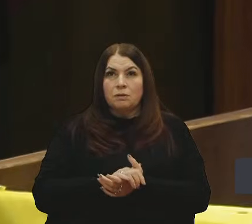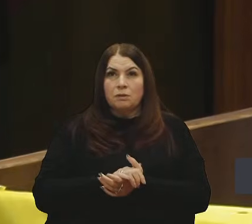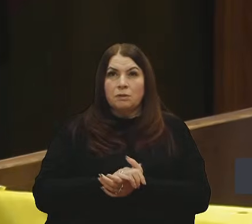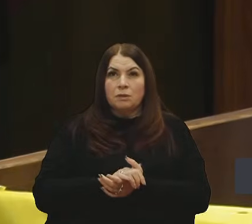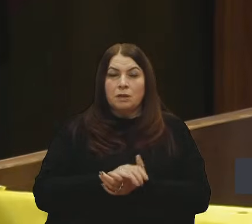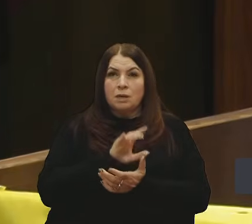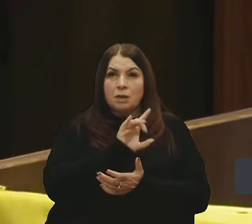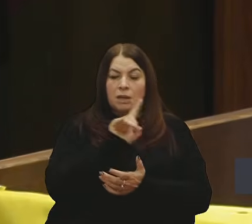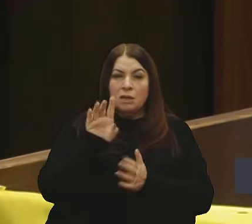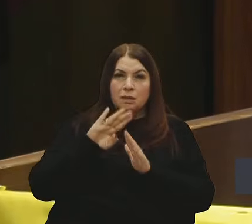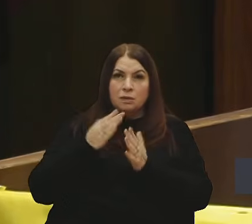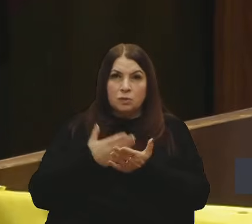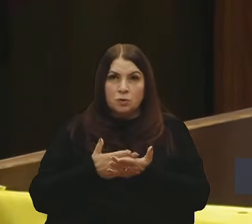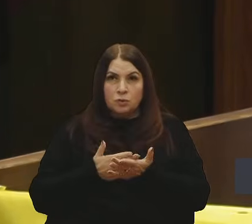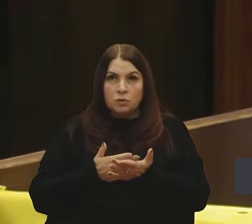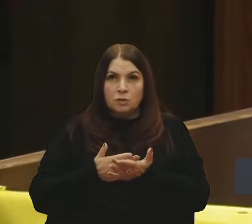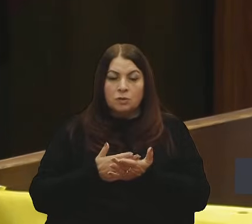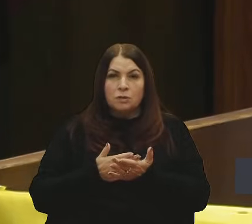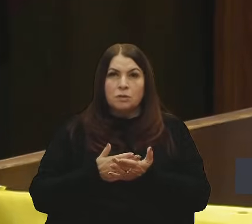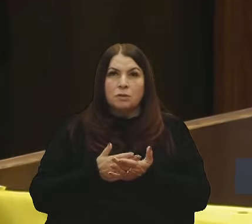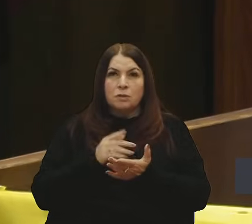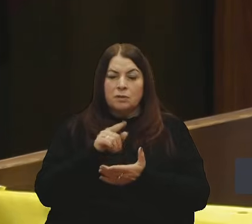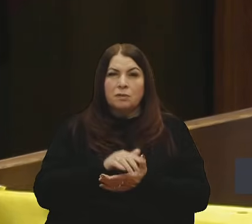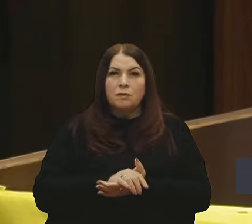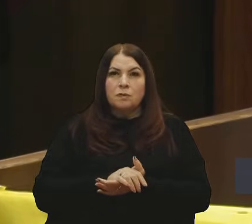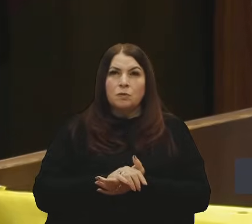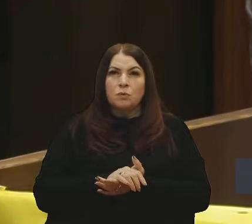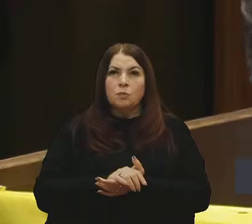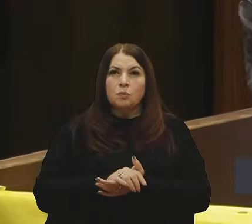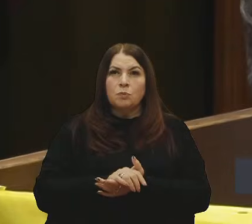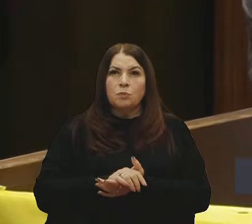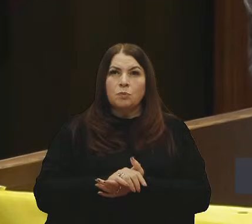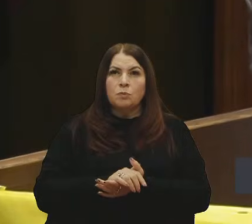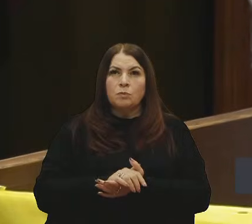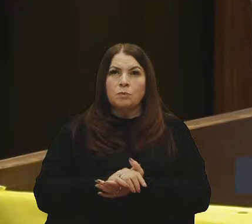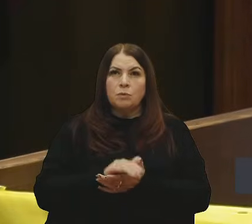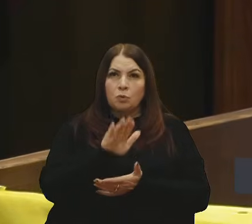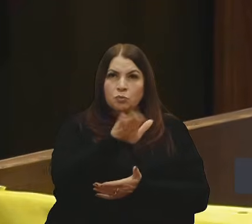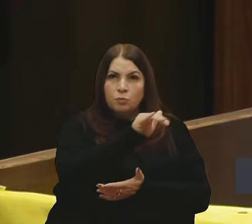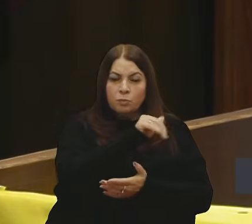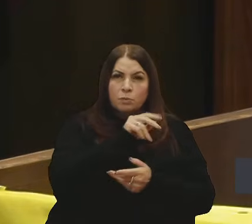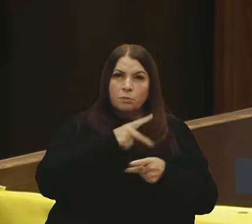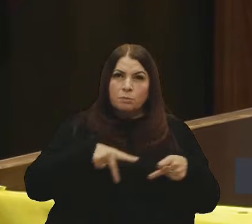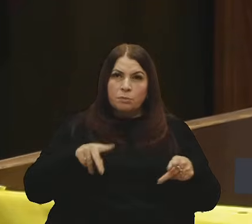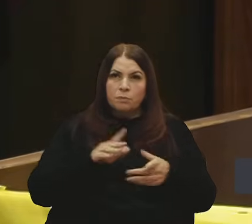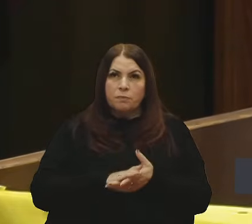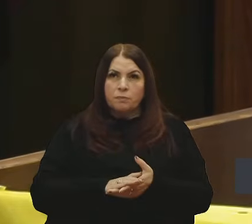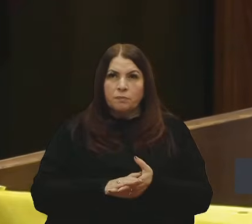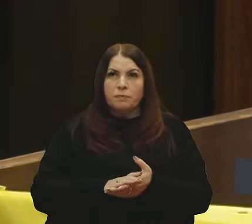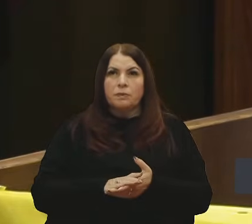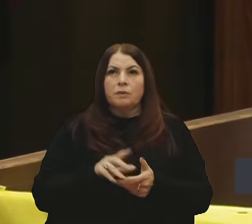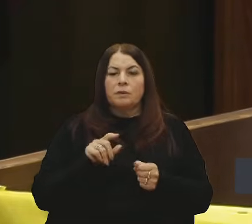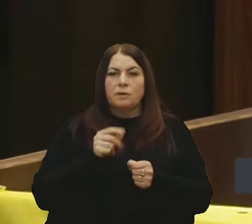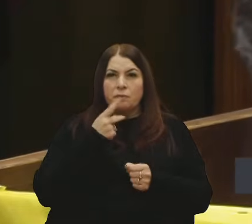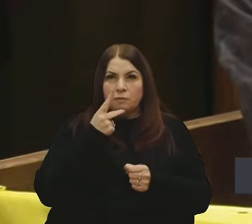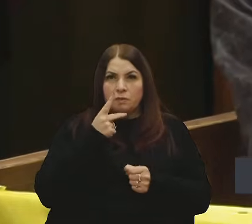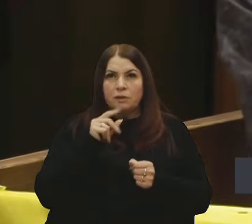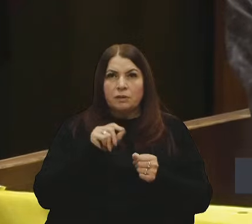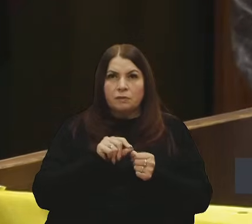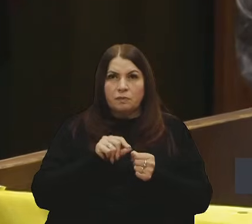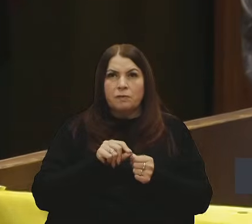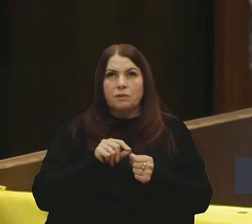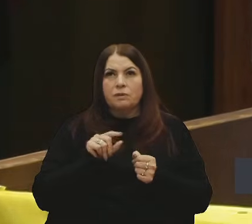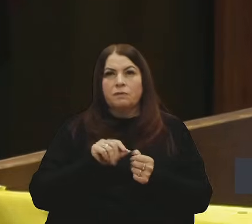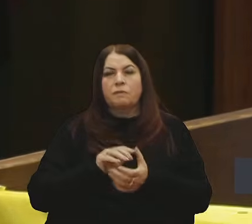cada escola, pelo menos, com um certo número de população. Mas aí falem e façam o que